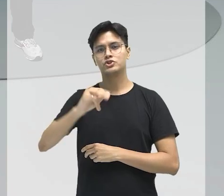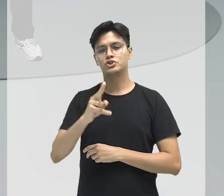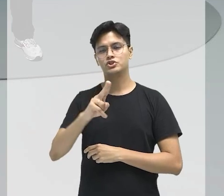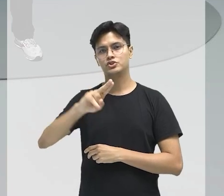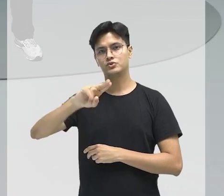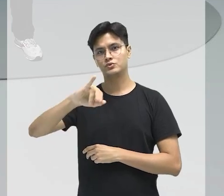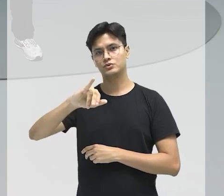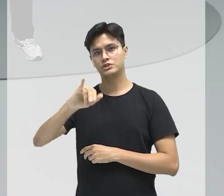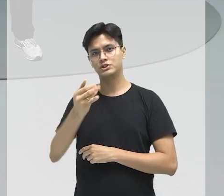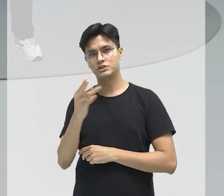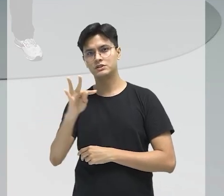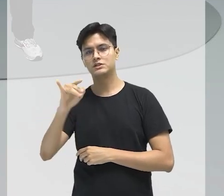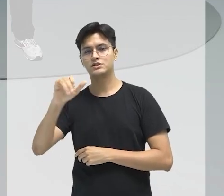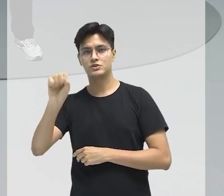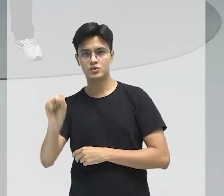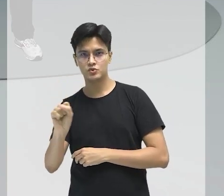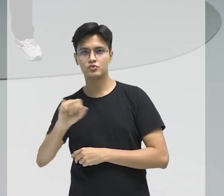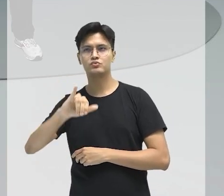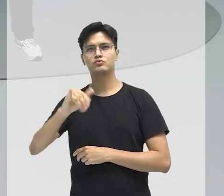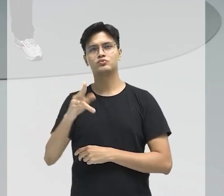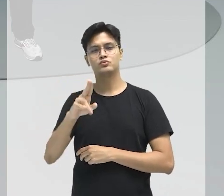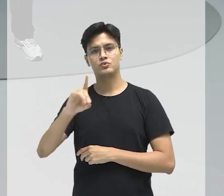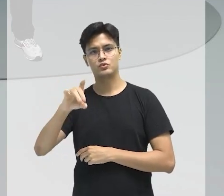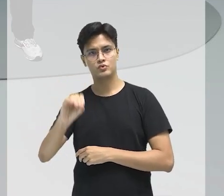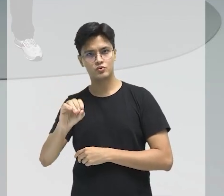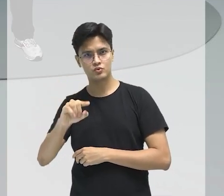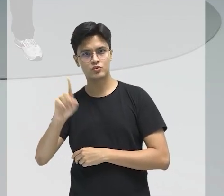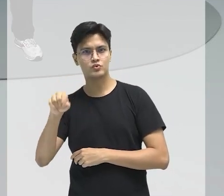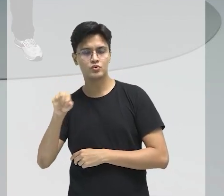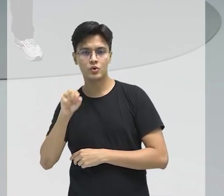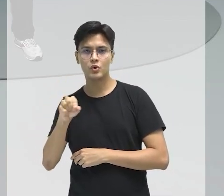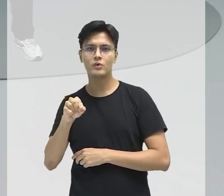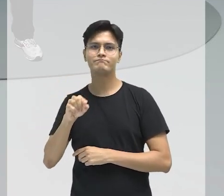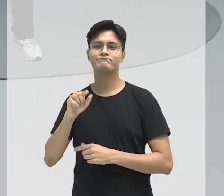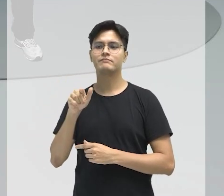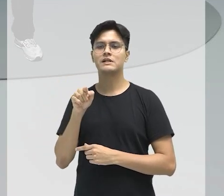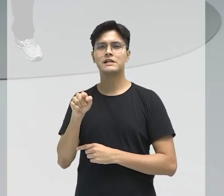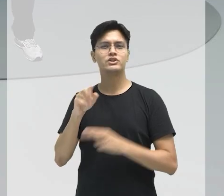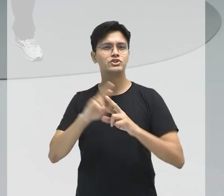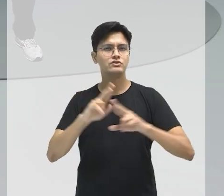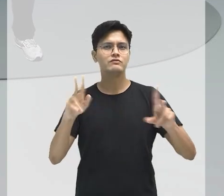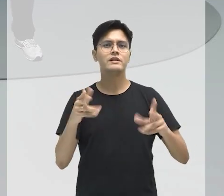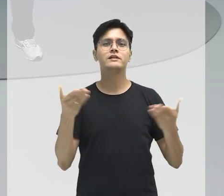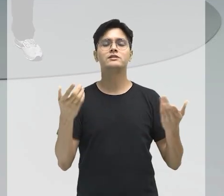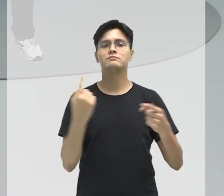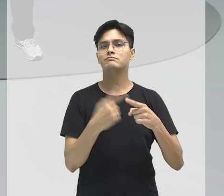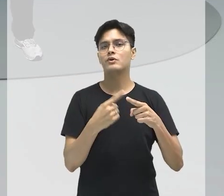um judô, um karatê ou um boxe, tá? Tanto é que não tem essa de